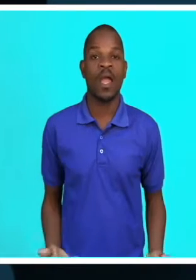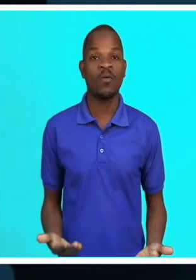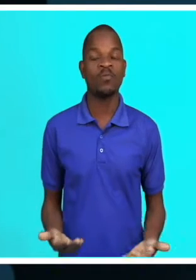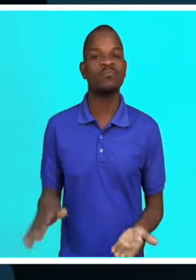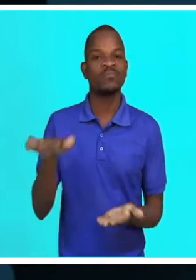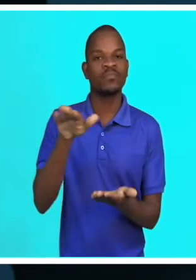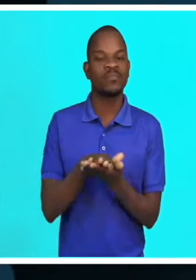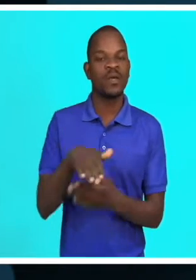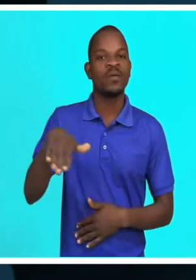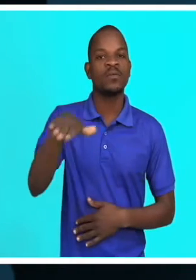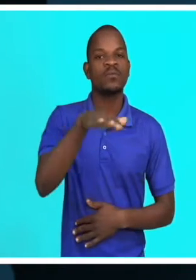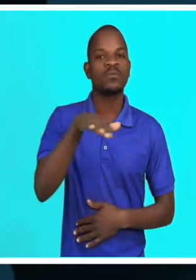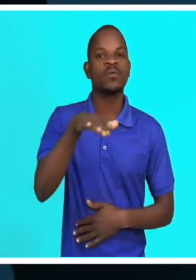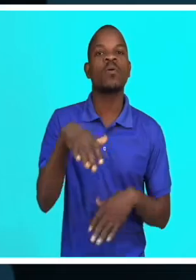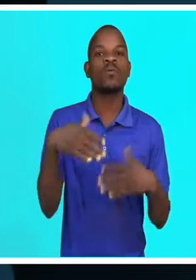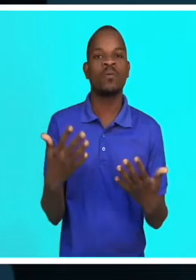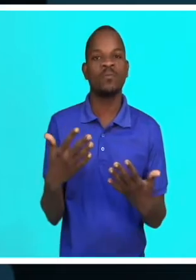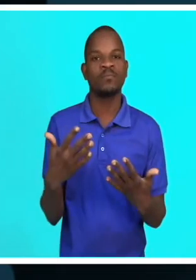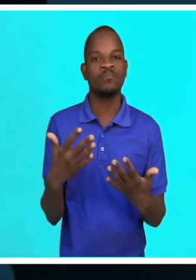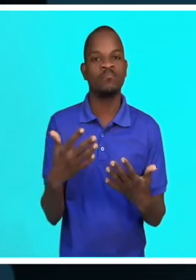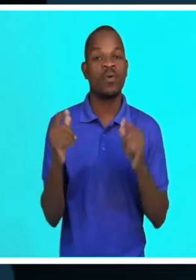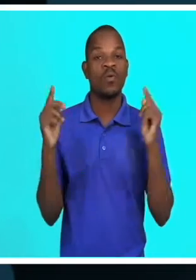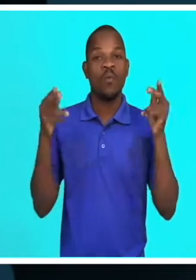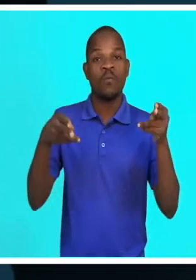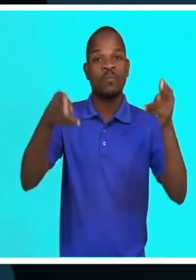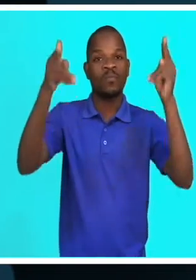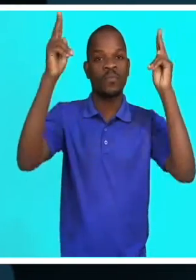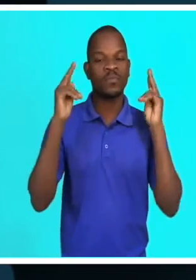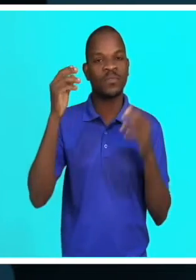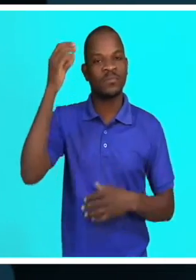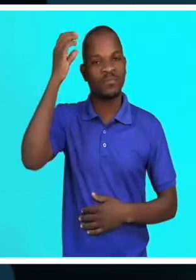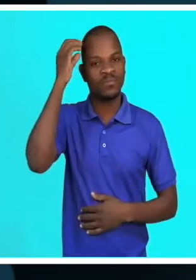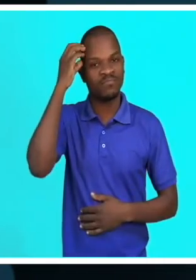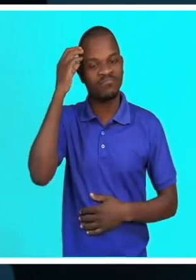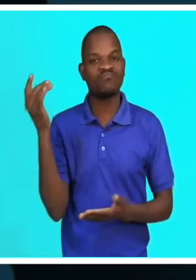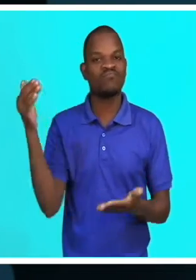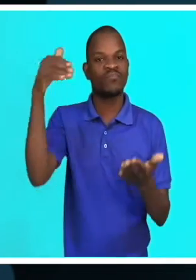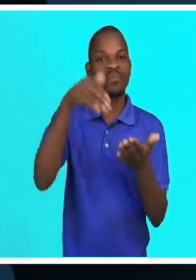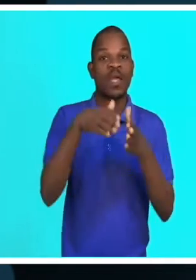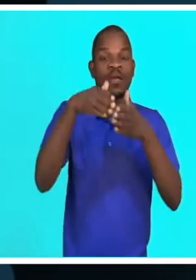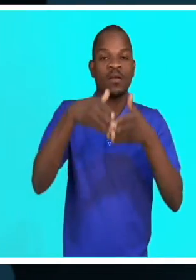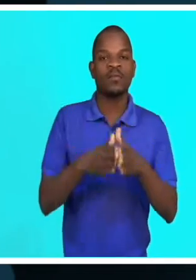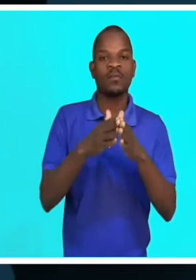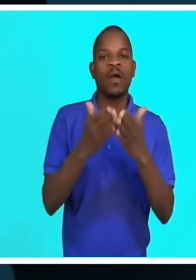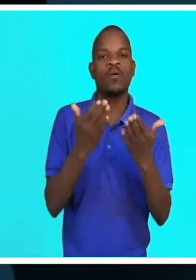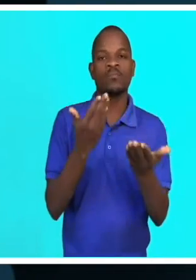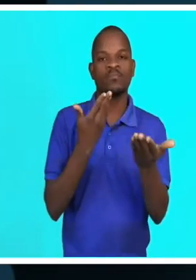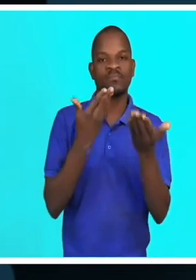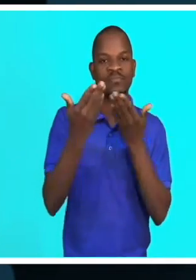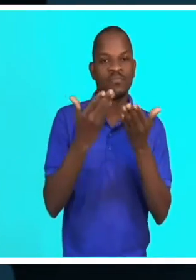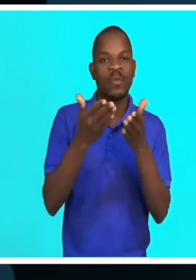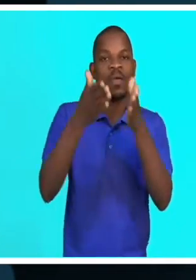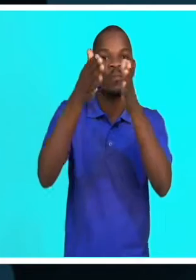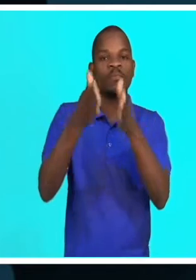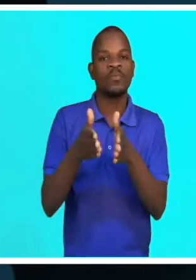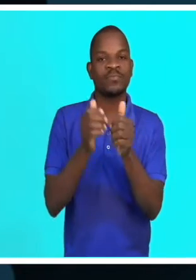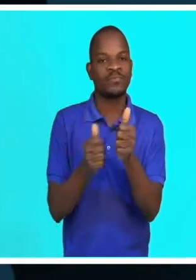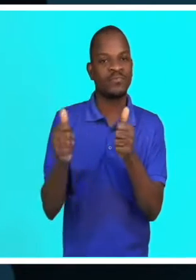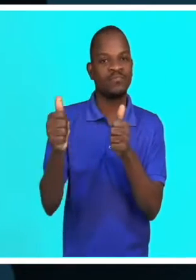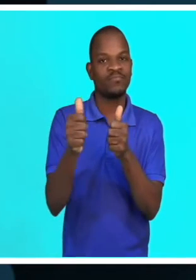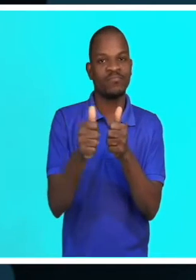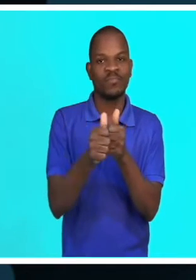Estamos na zona da Ponte, Maputo-Catemp, onde vamos conversar com